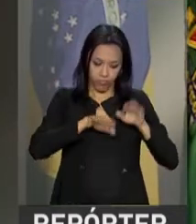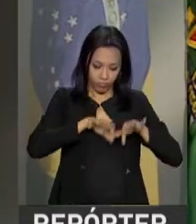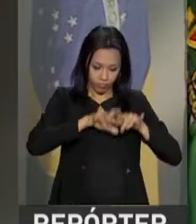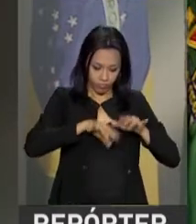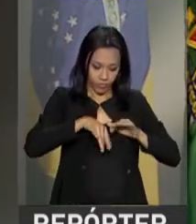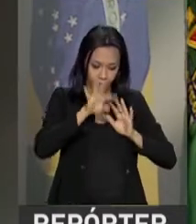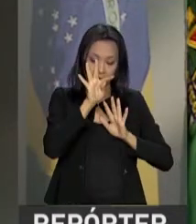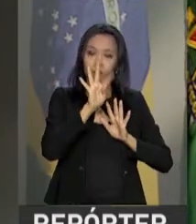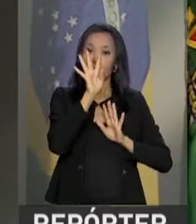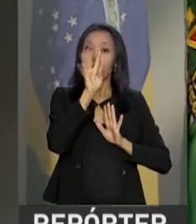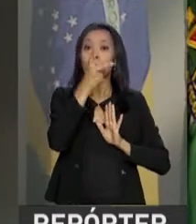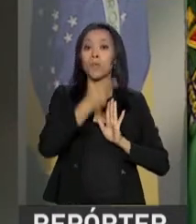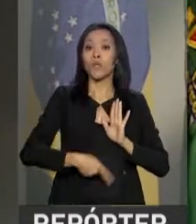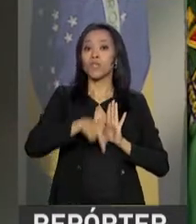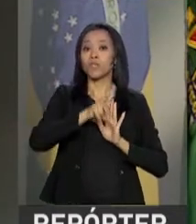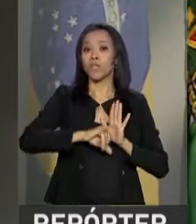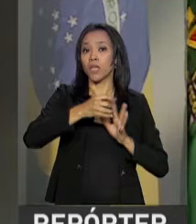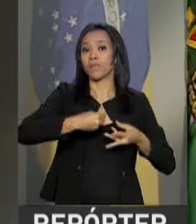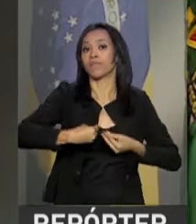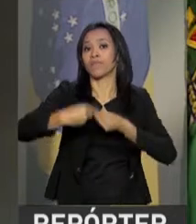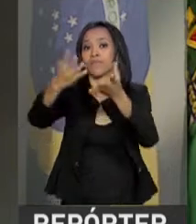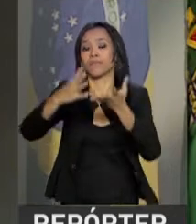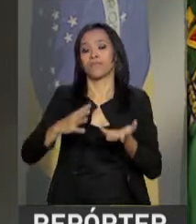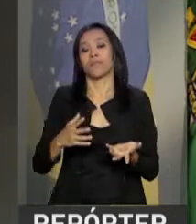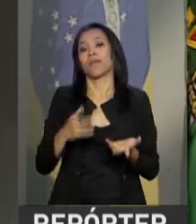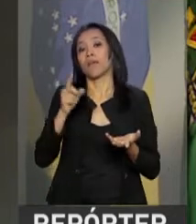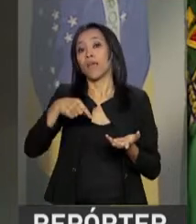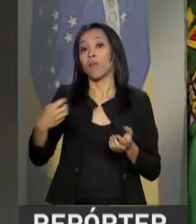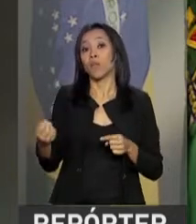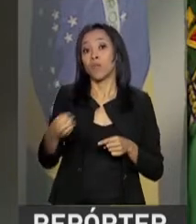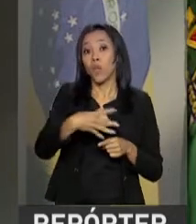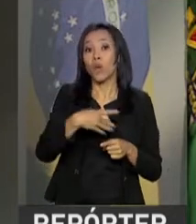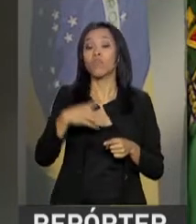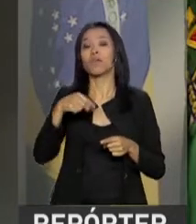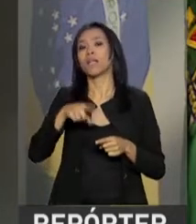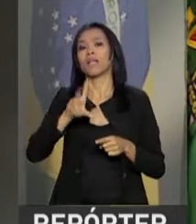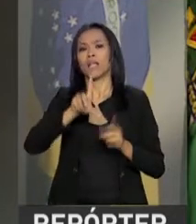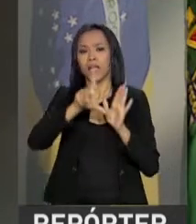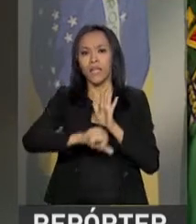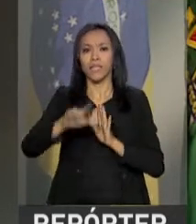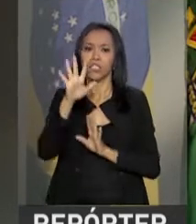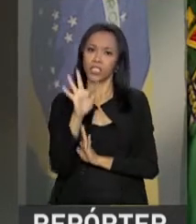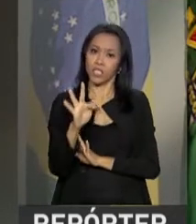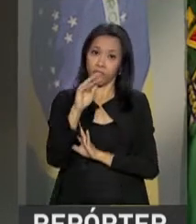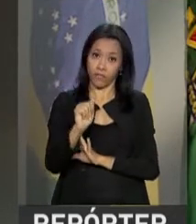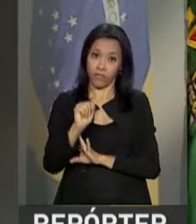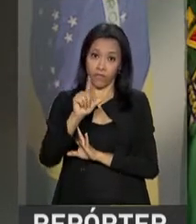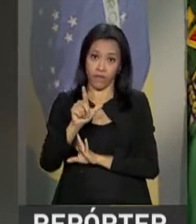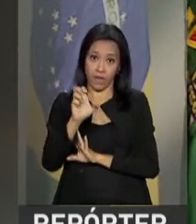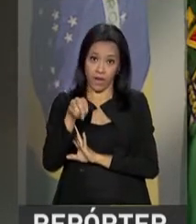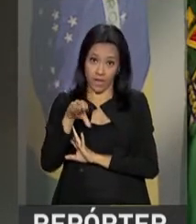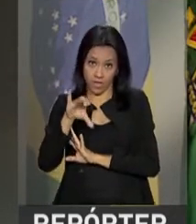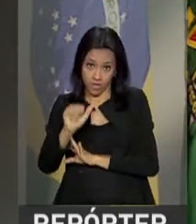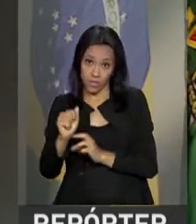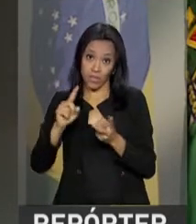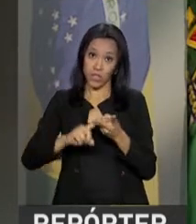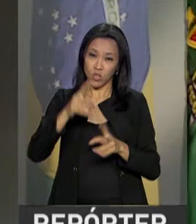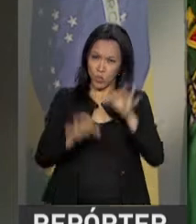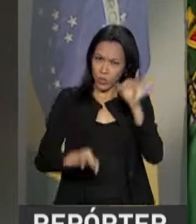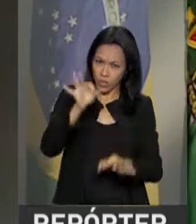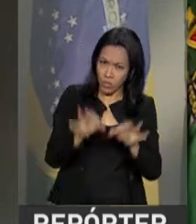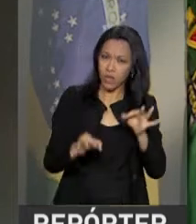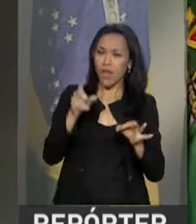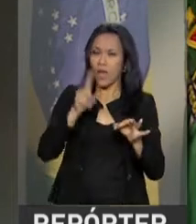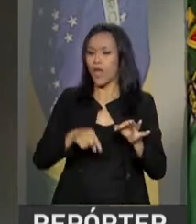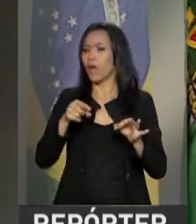um projeto de lei que trata da nova lei de falências da recuperação judicial e extrajudicial é um texto